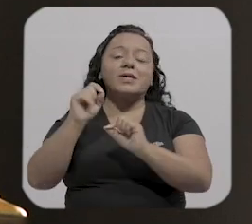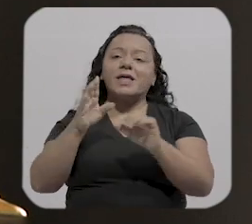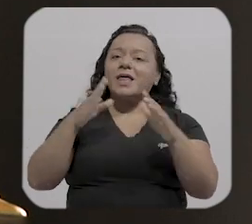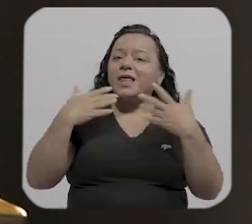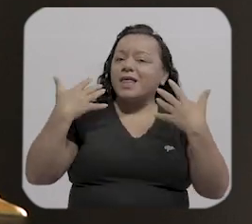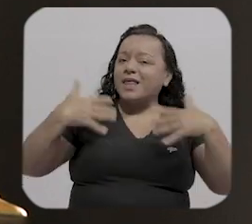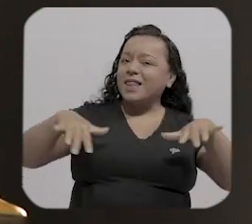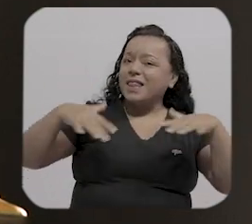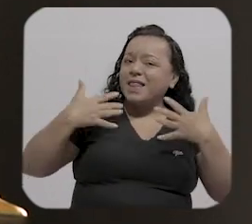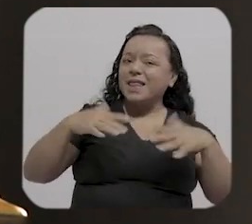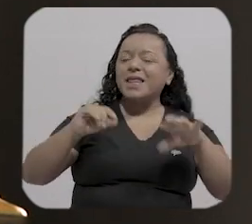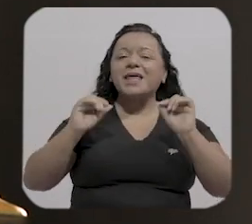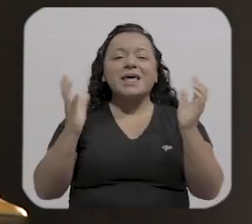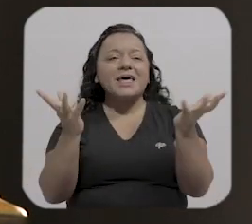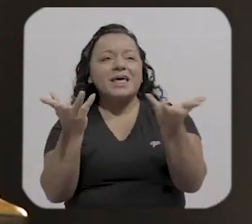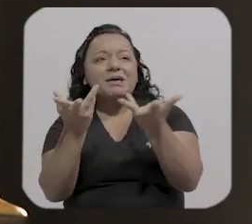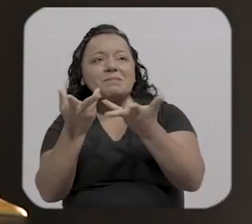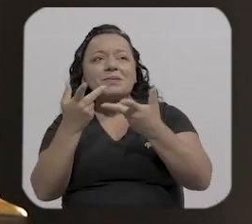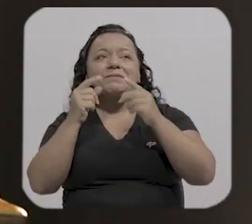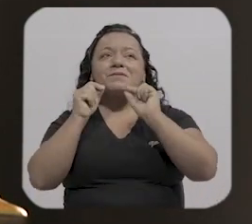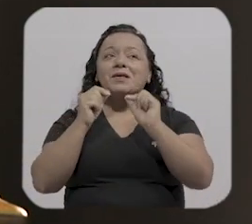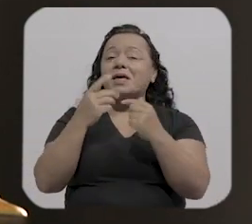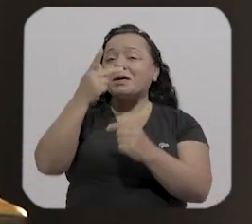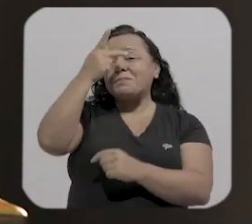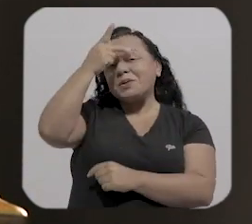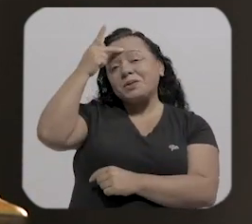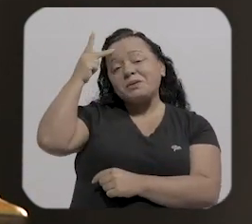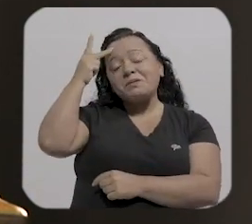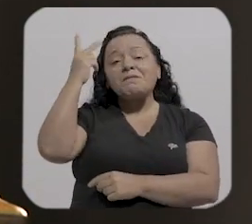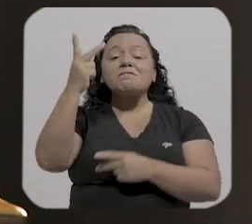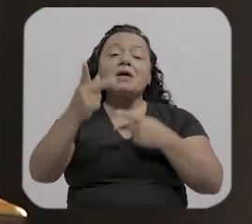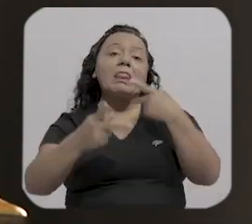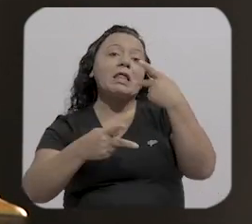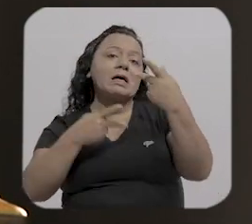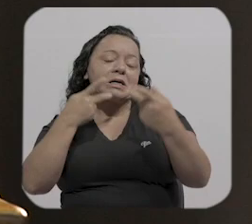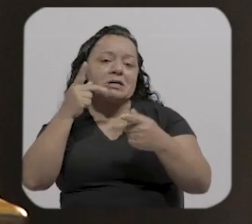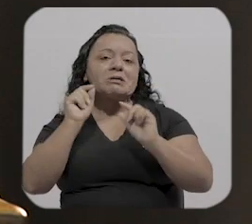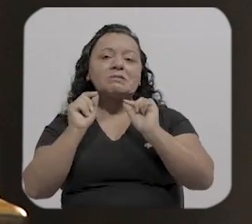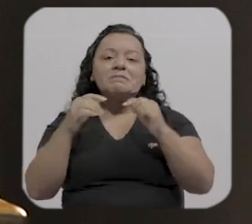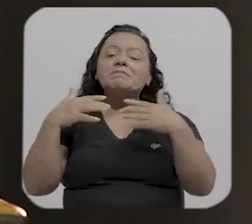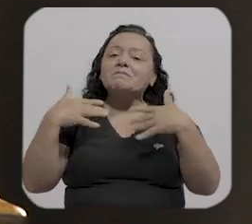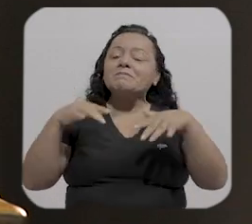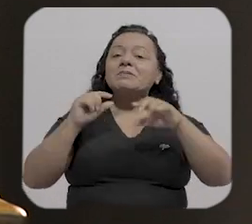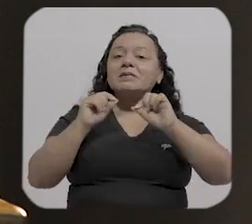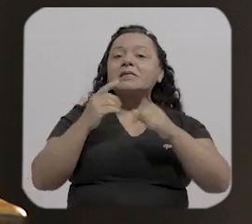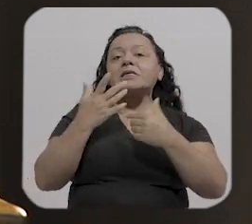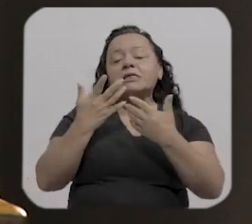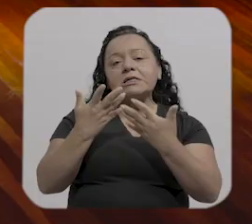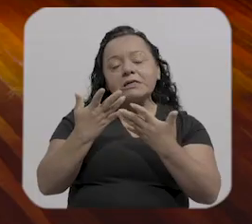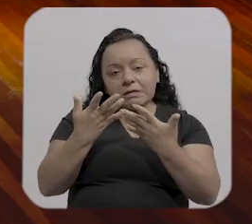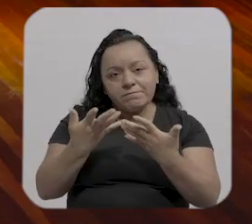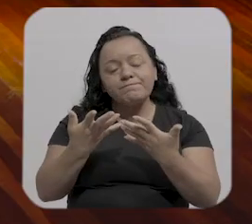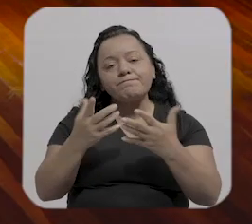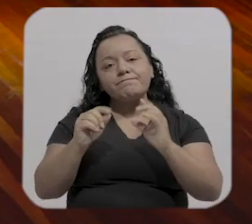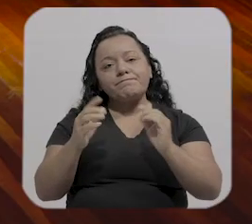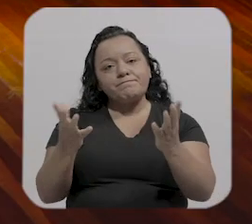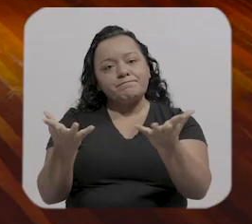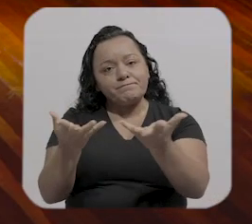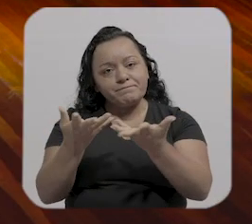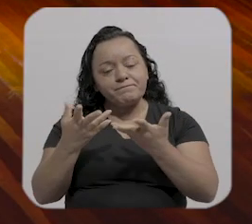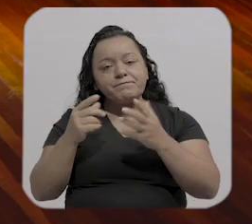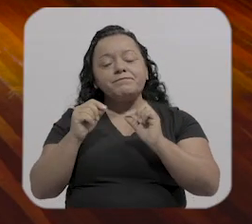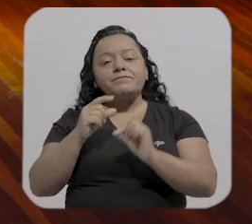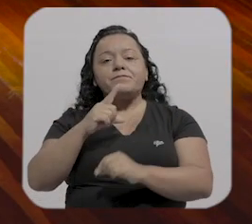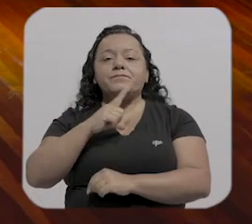né? Cara, que coisa maravilhosa, a pessoa lá falando tal, né? Então, isso leva a gente